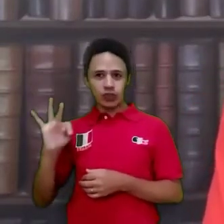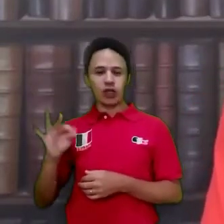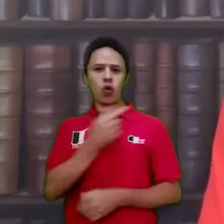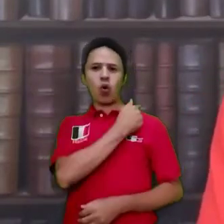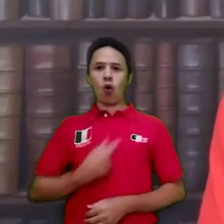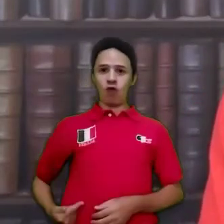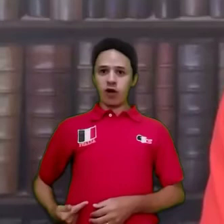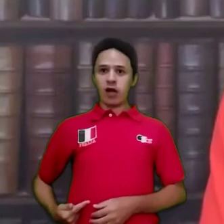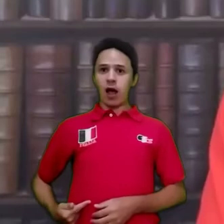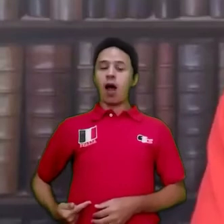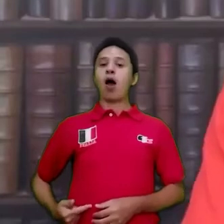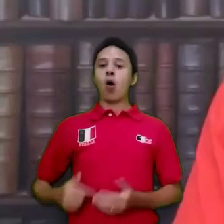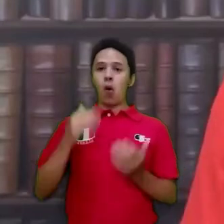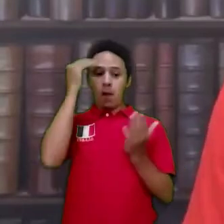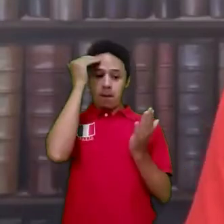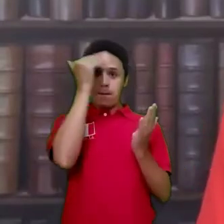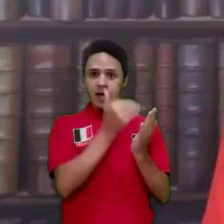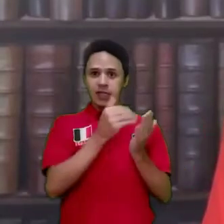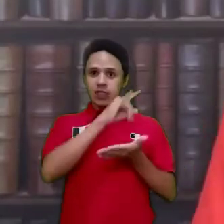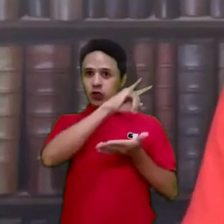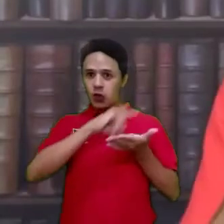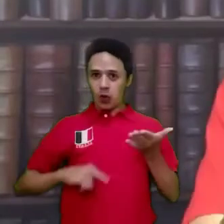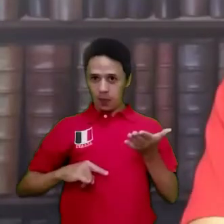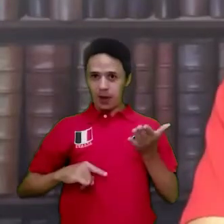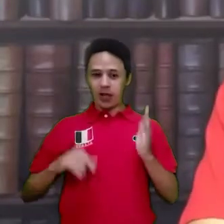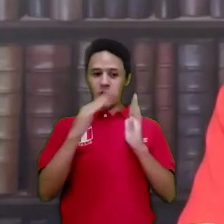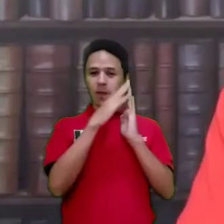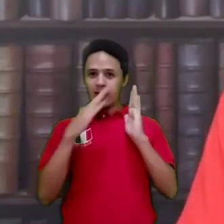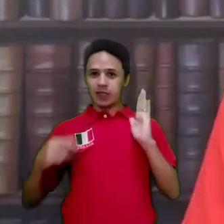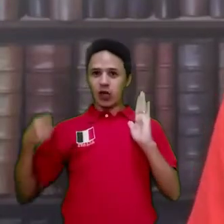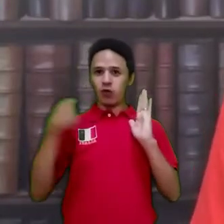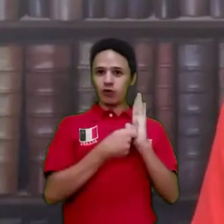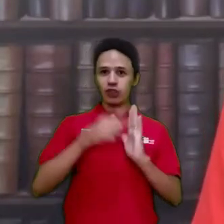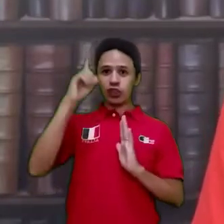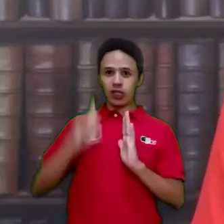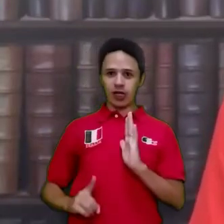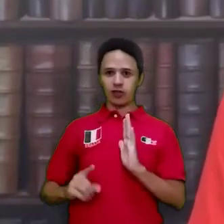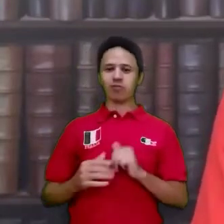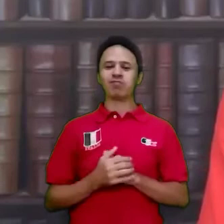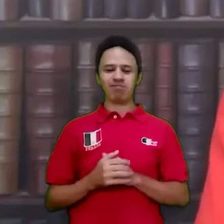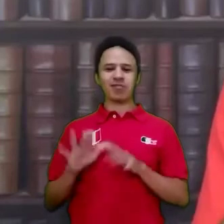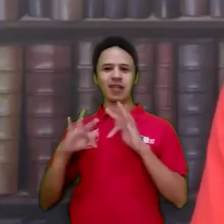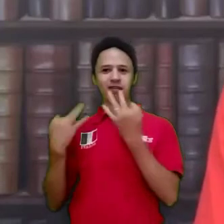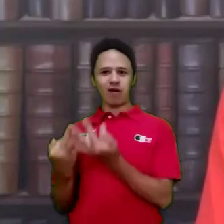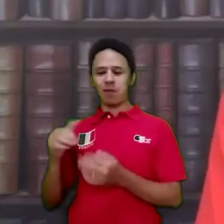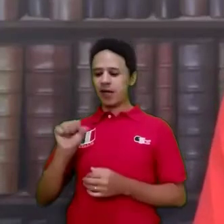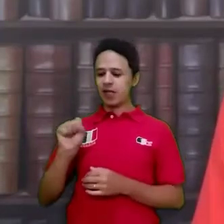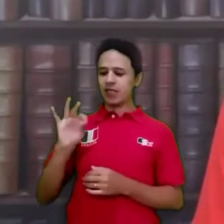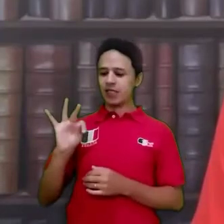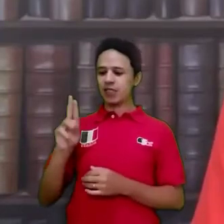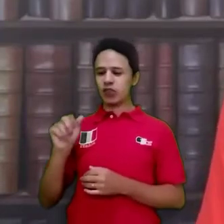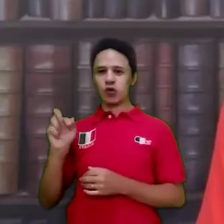no documento Petição de Direitos. O primeiro representante da família Stuart, nesse momento